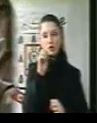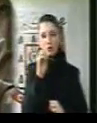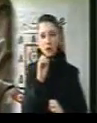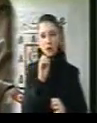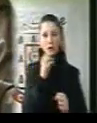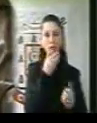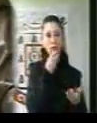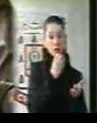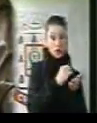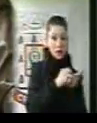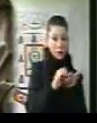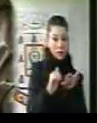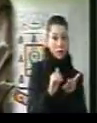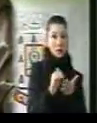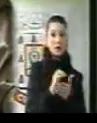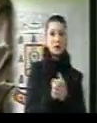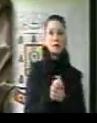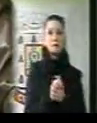o